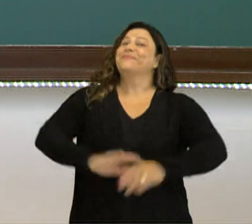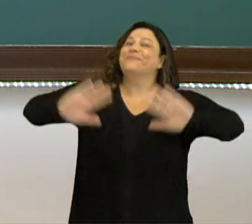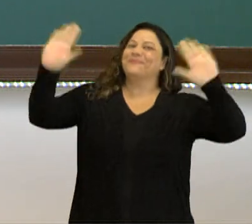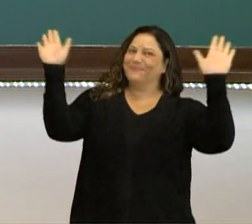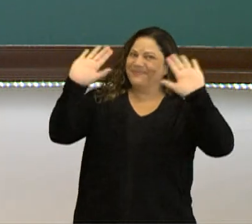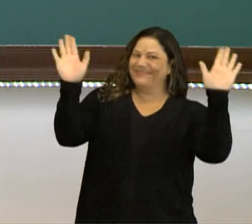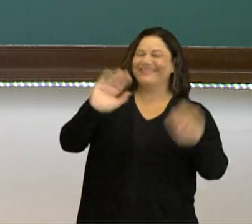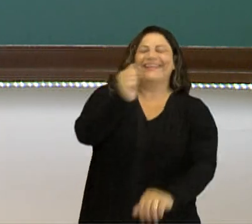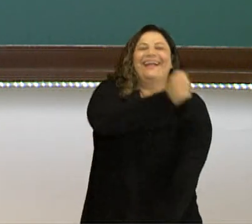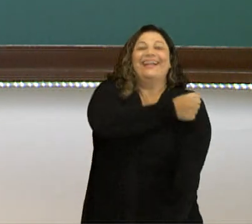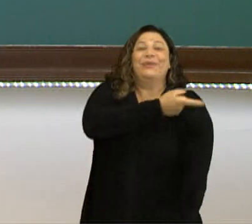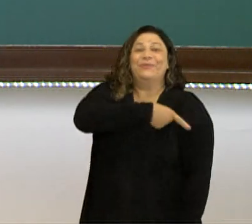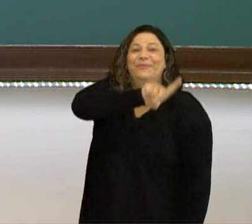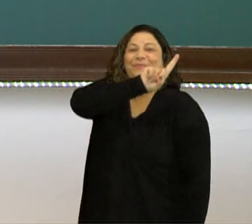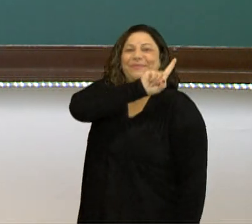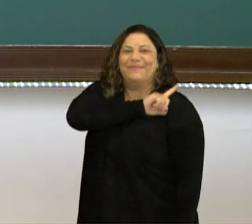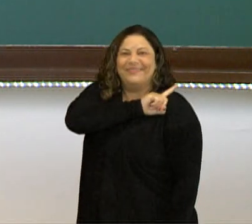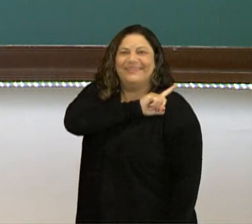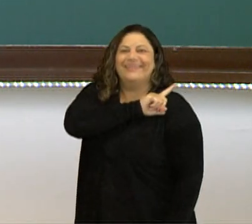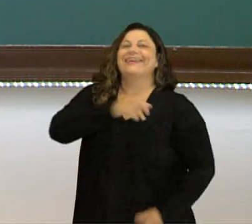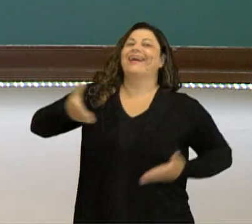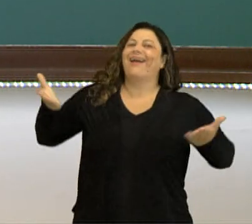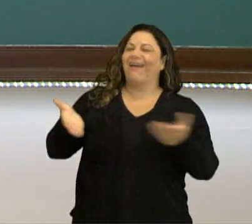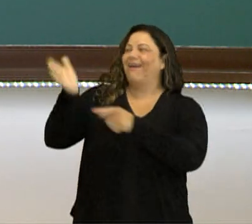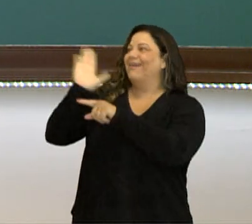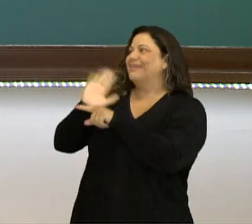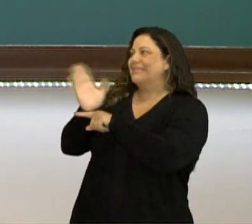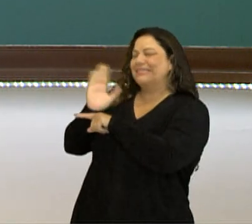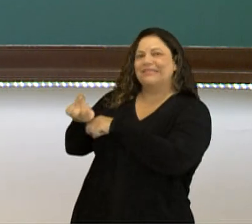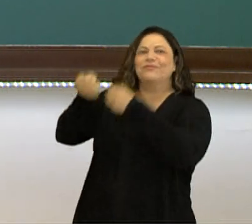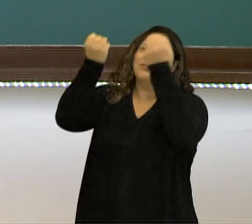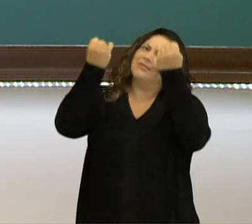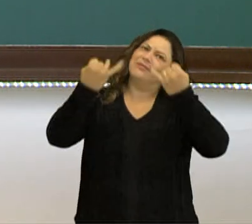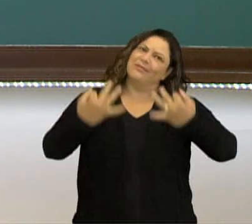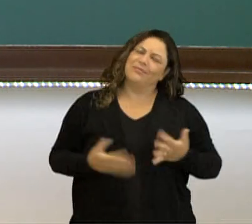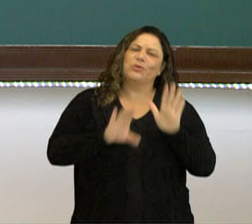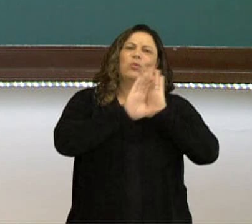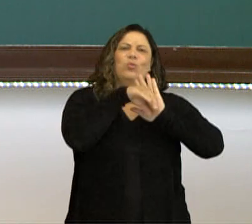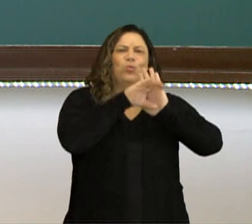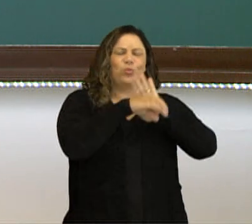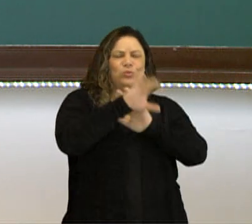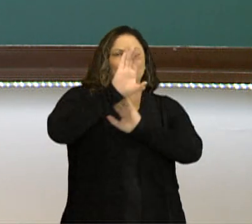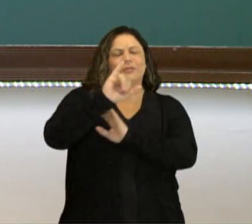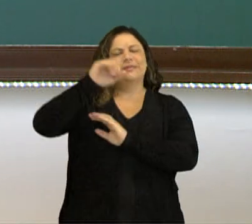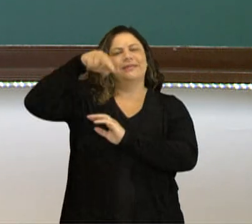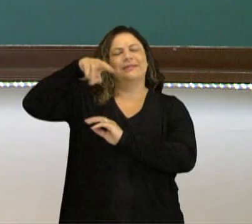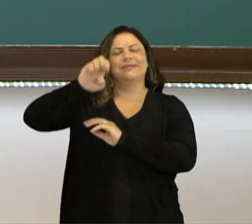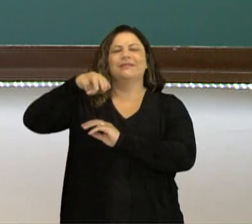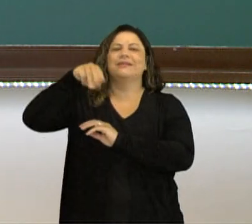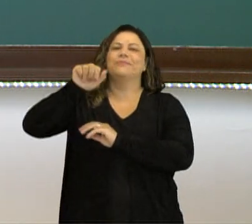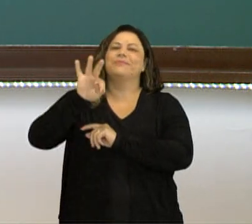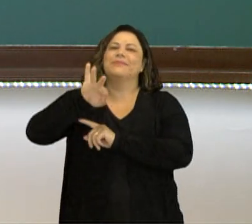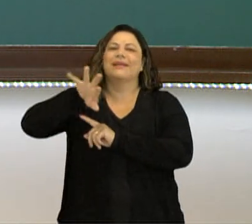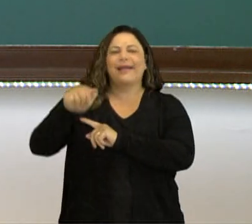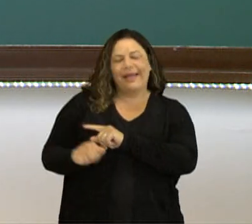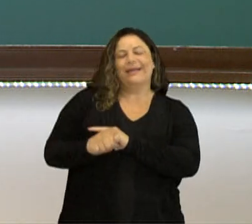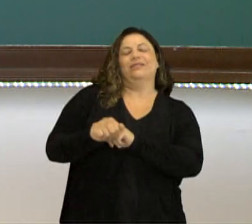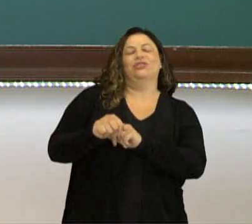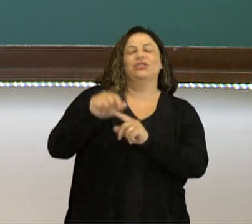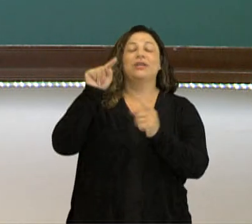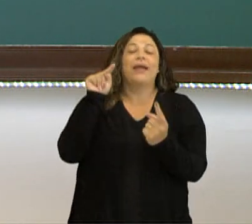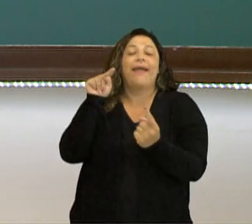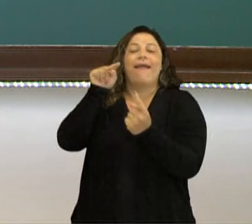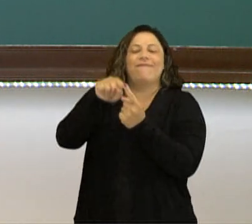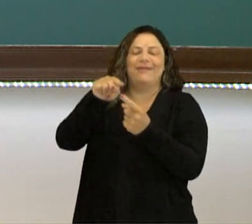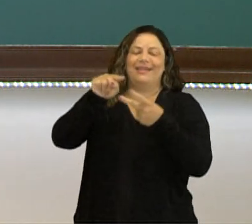Olá, estudantes da primeira série! Nesse vídeo vamos falar sobre alguns conceitos de cinemática e também os referenciais inerciais e não